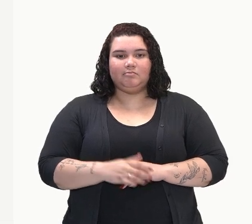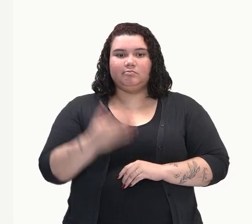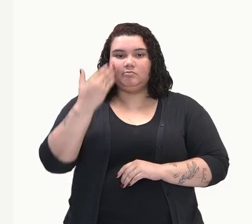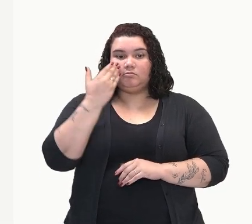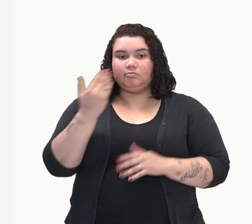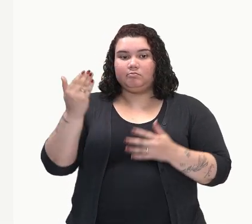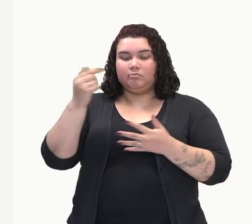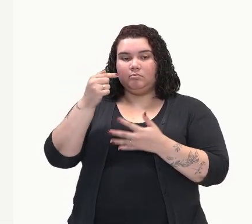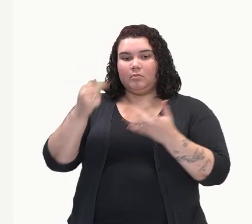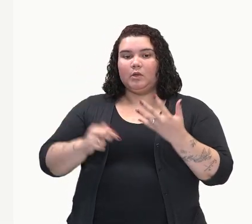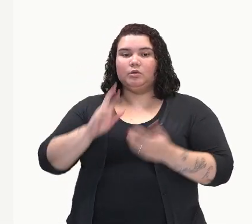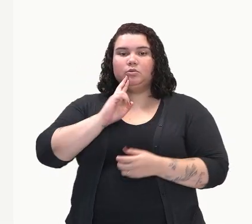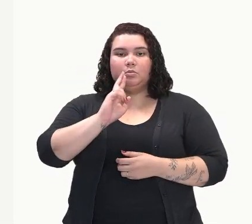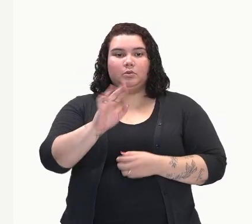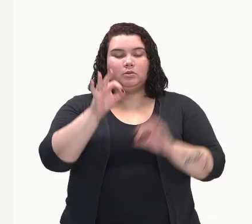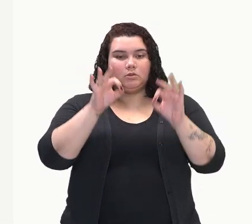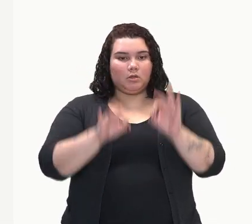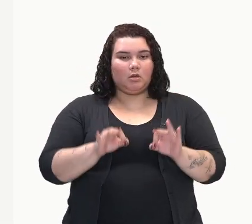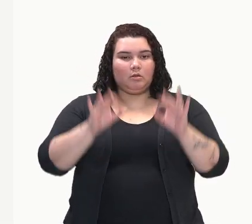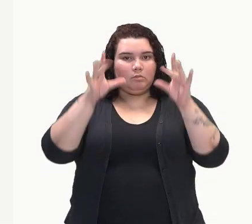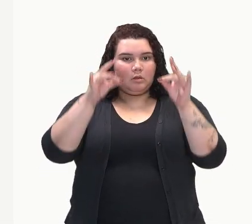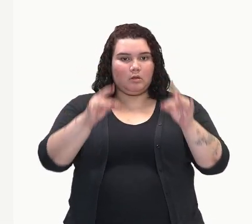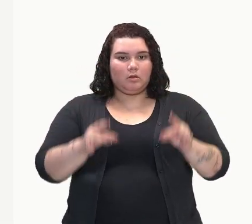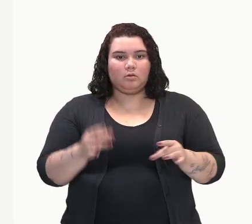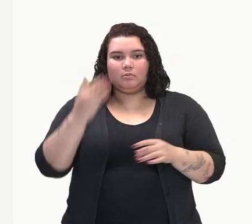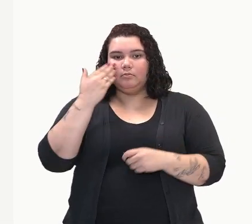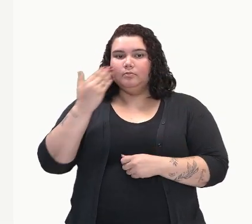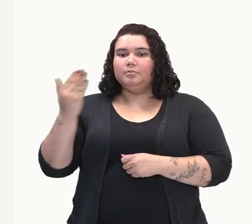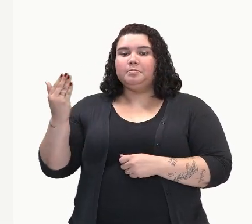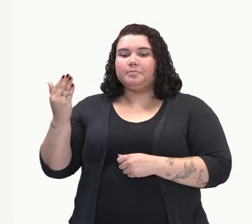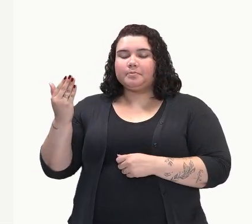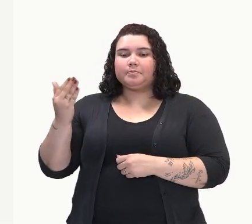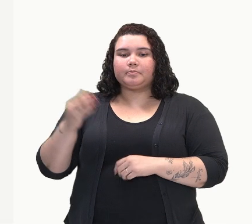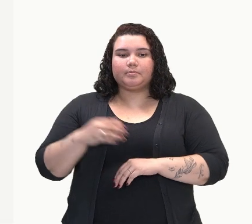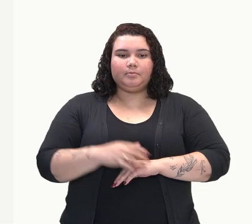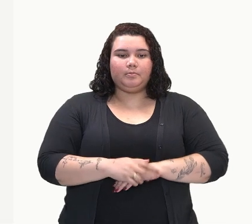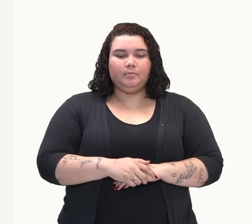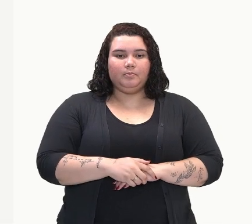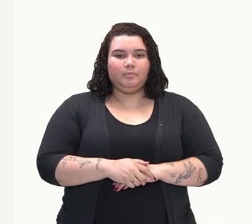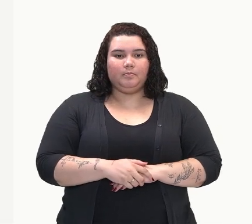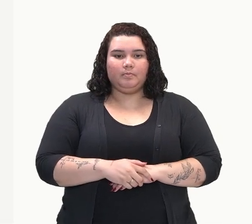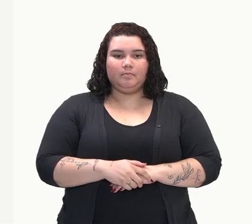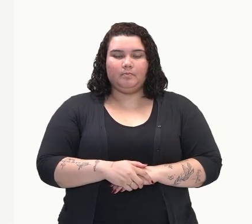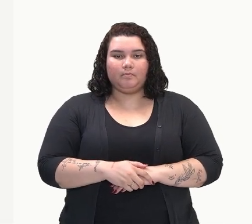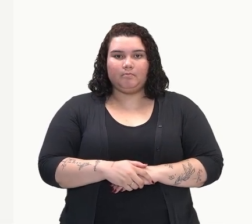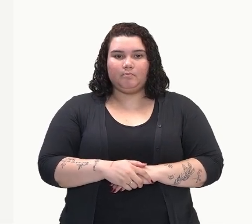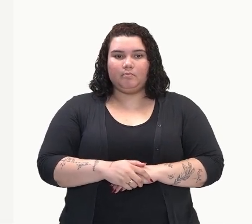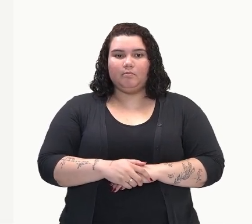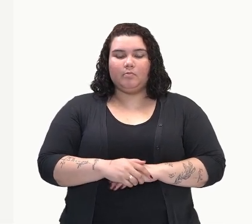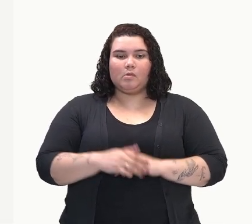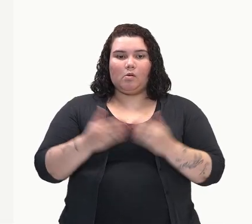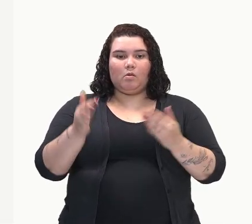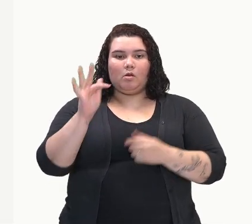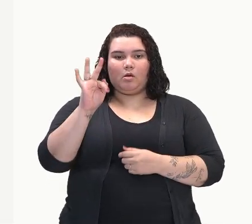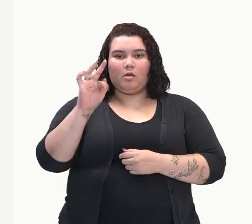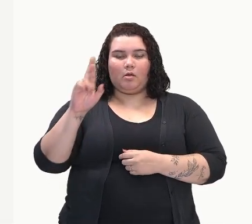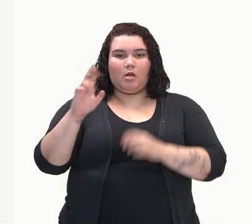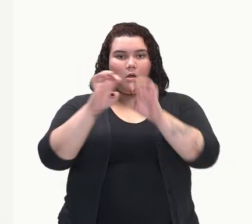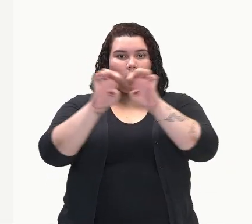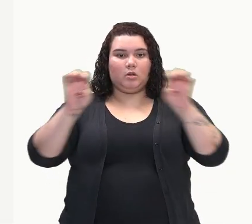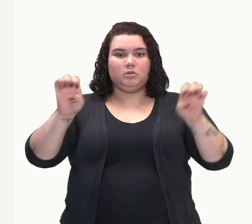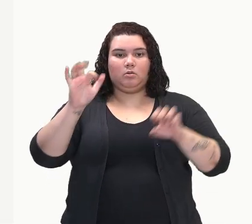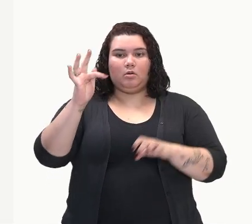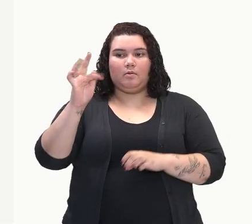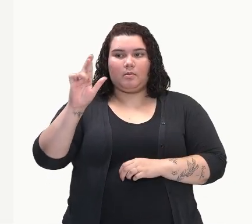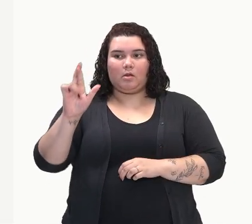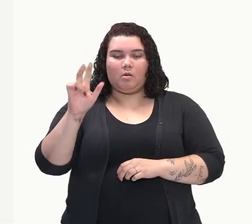na solução, bem direitinho aqui a solução, força resultante F1 menos F2, e aí, 100